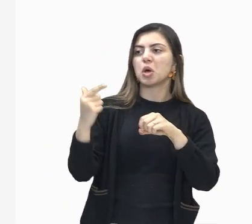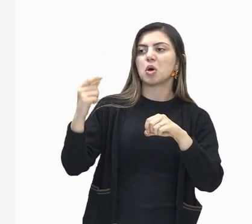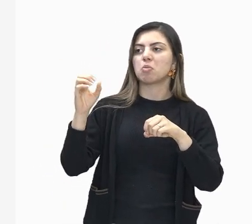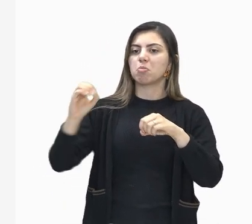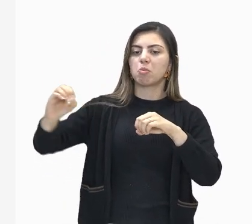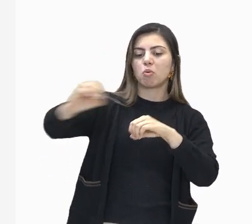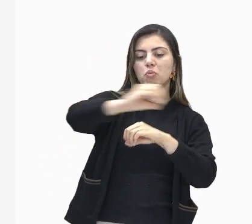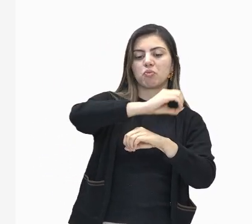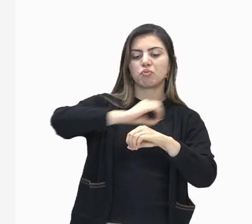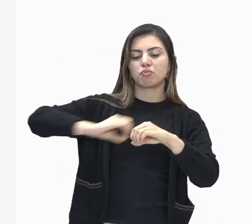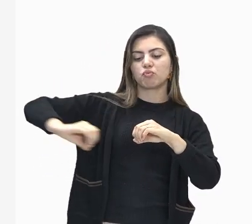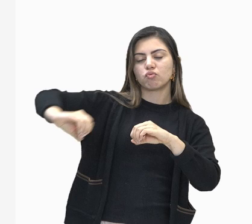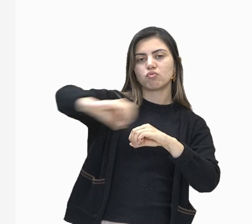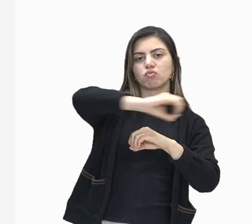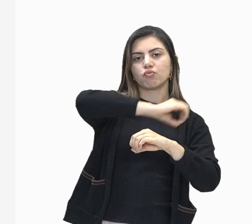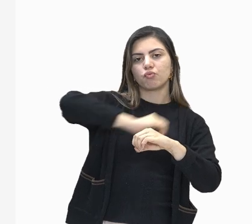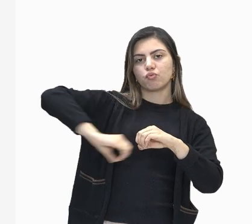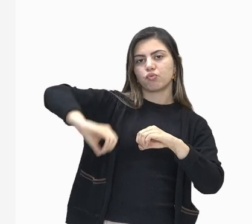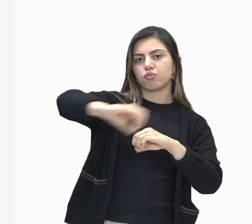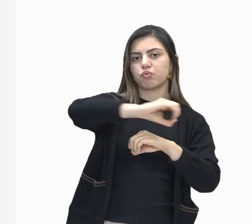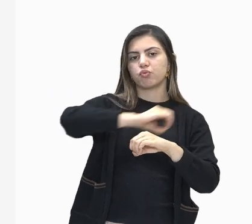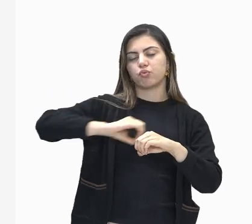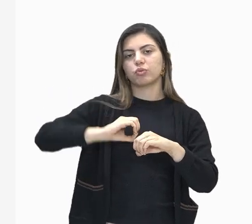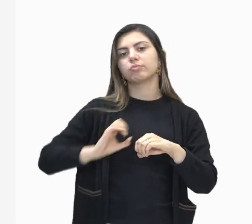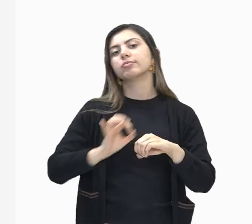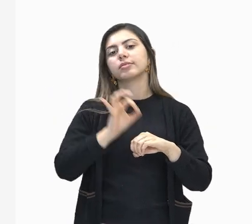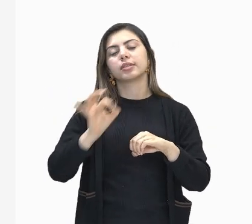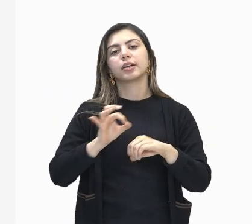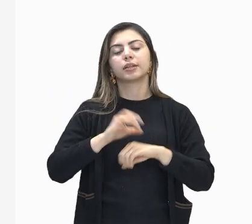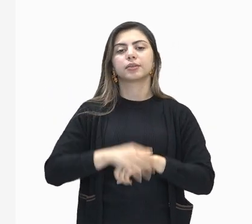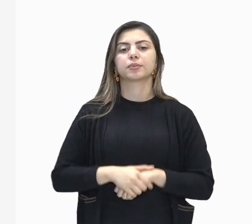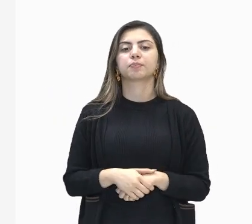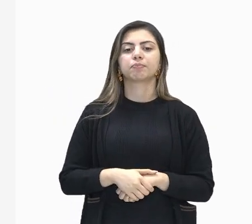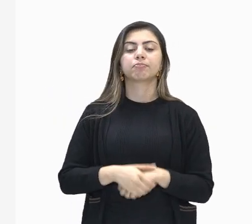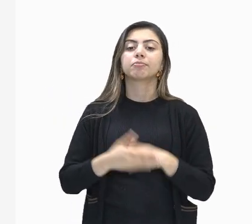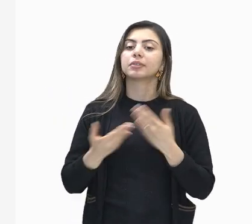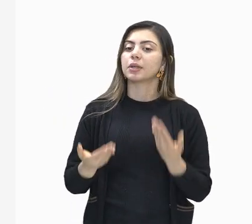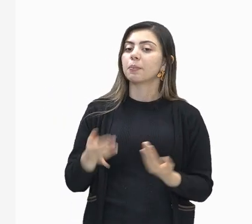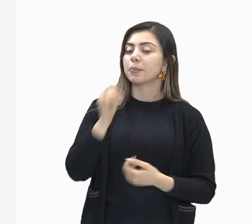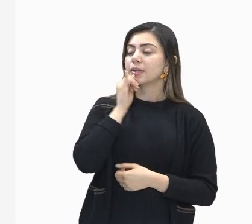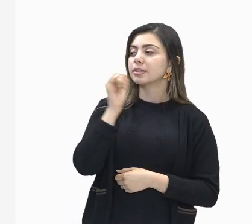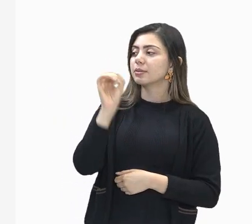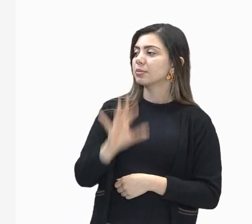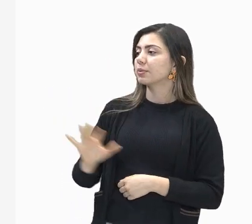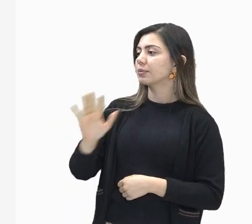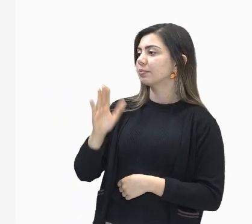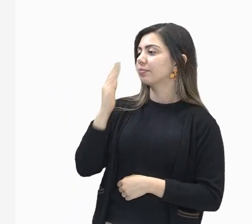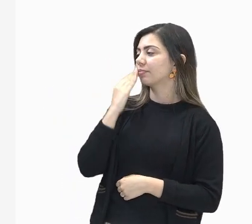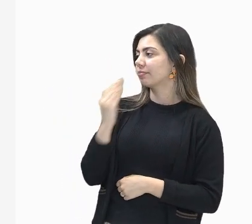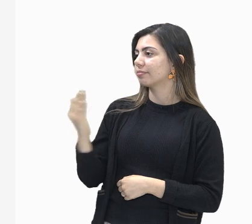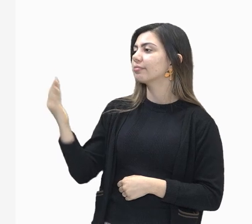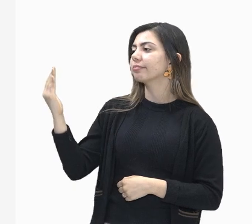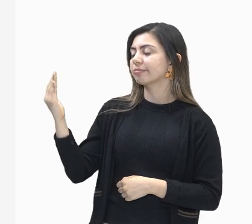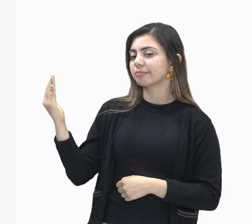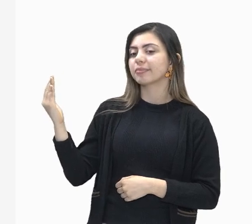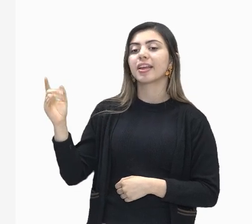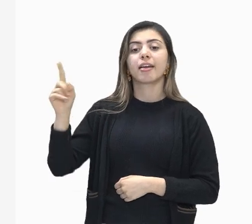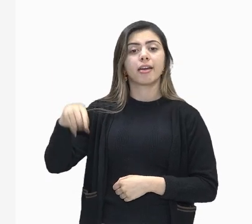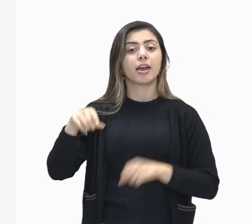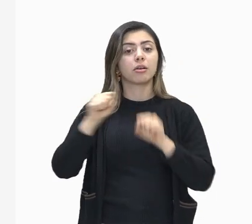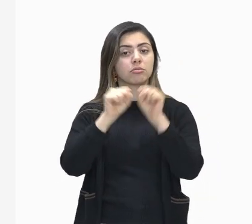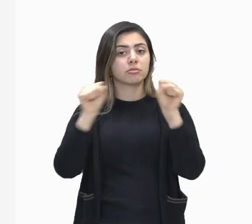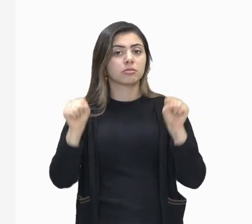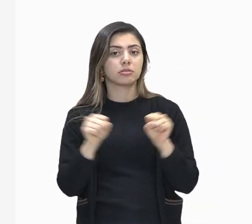planetas, todos eles giravam em torno da Terra. Como você vê aí na imagem, esse sistema